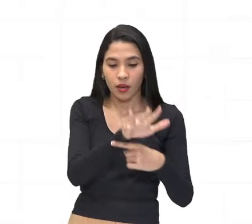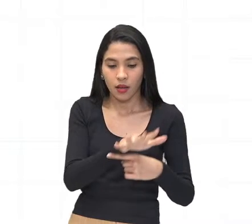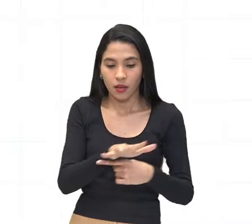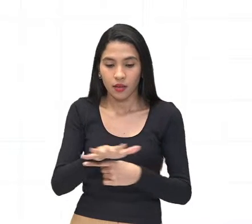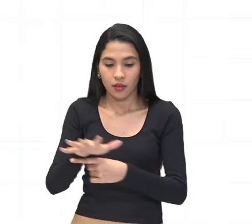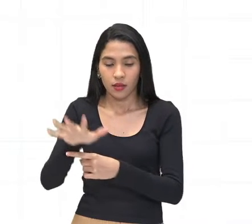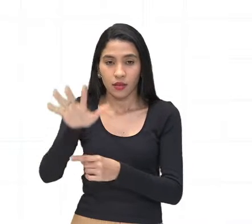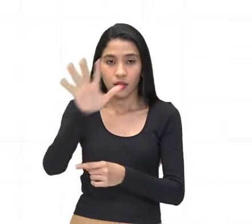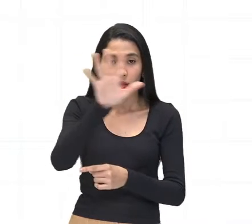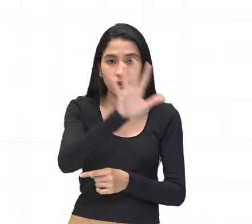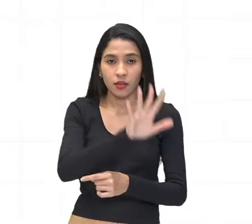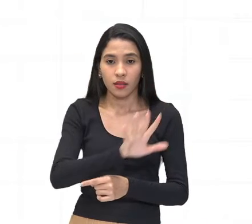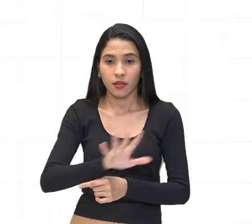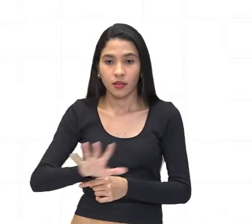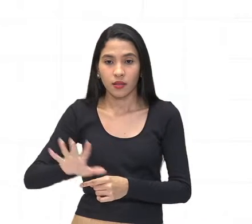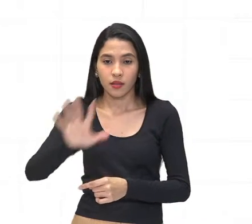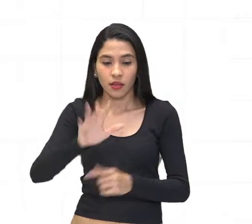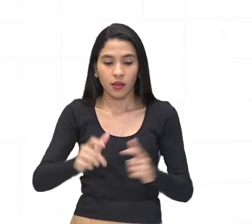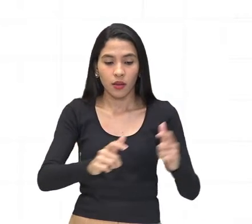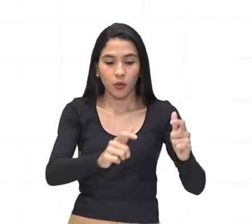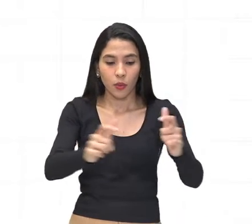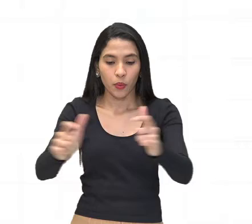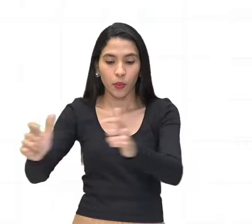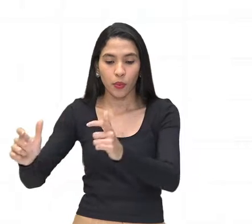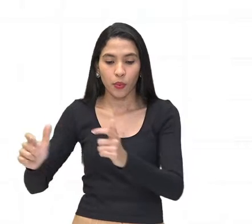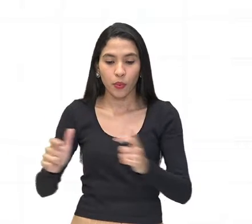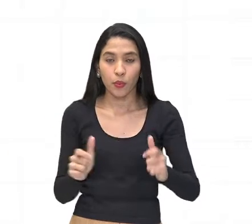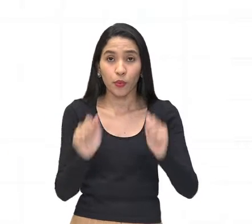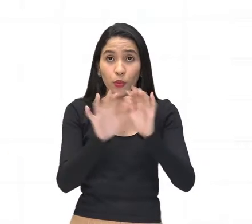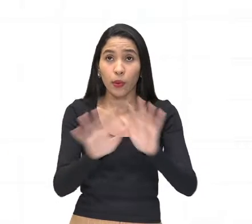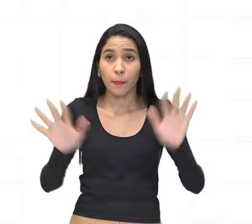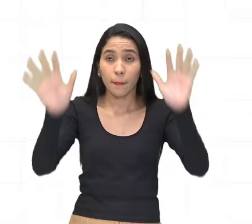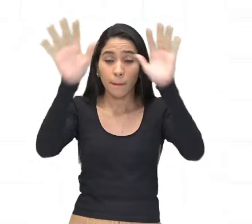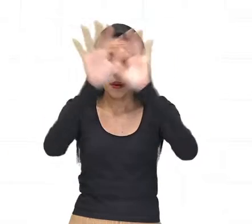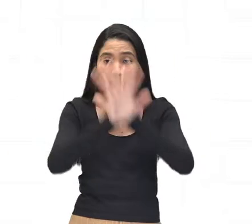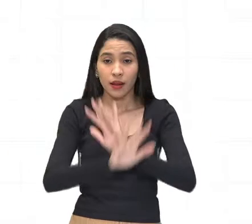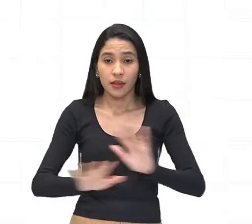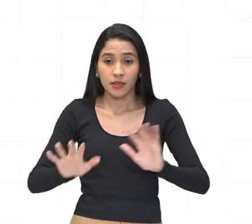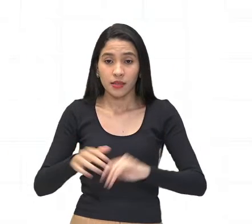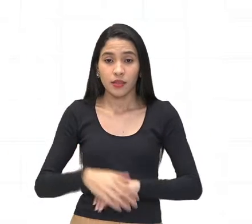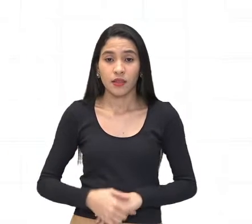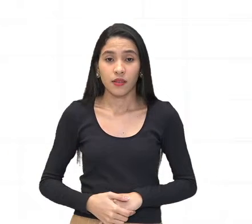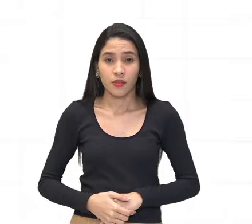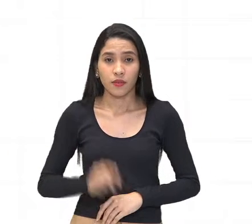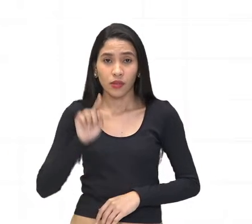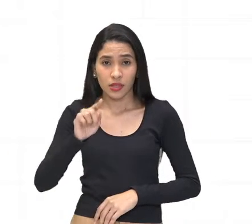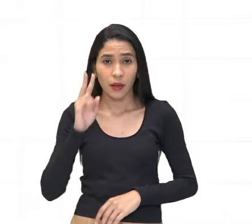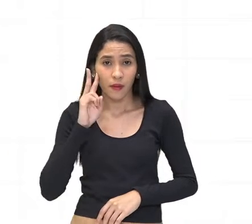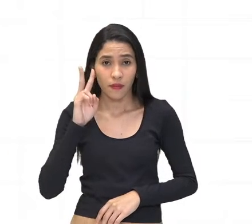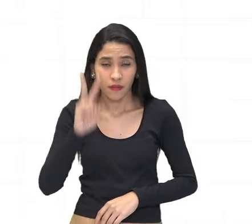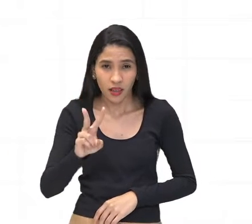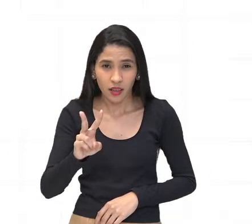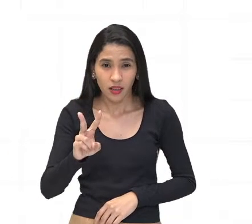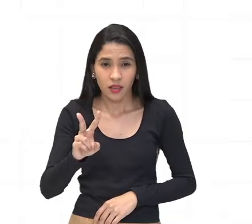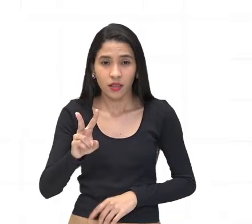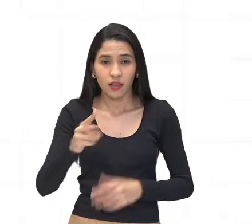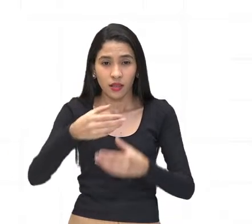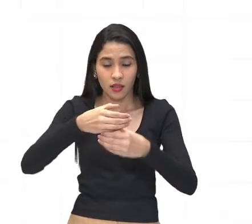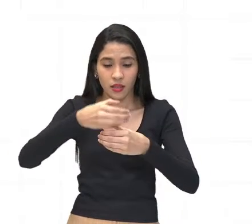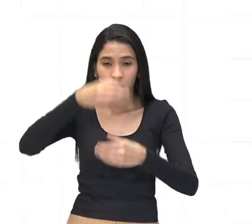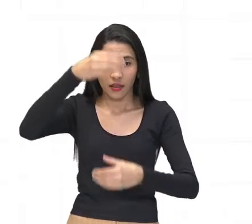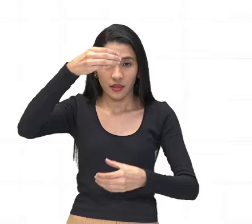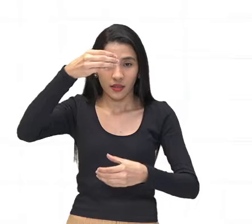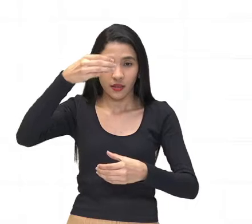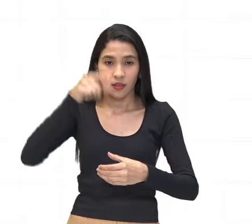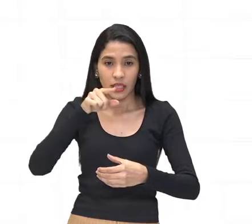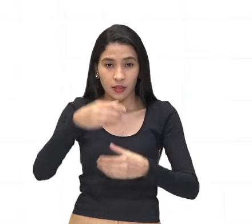todo o espaço disponível em um ambiente, né? Então, a gente consegue observar bem aí nessa